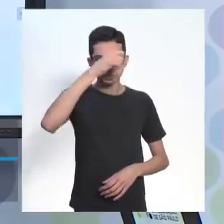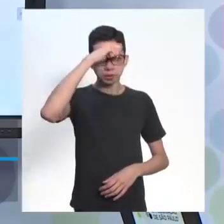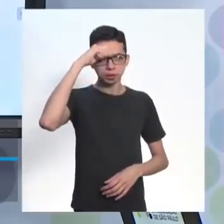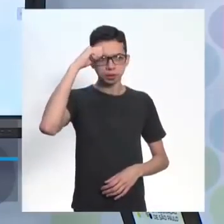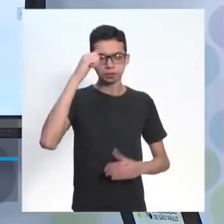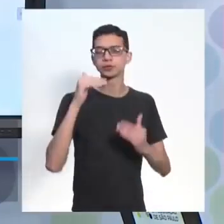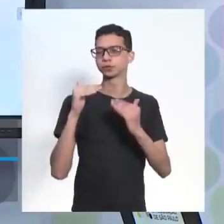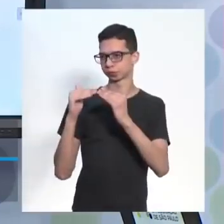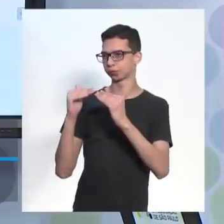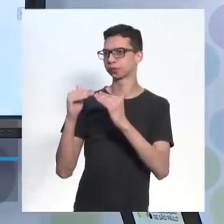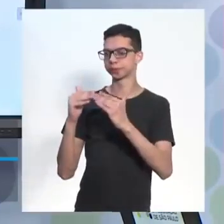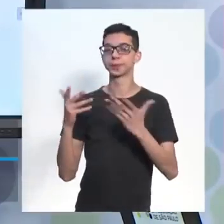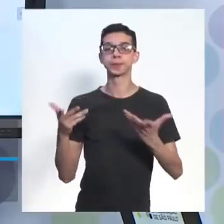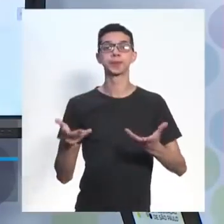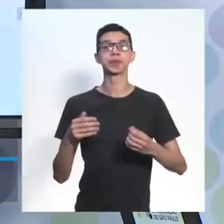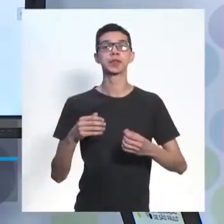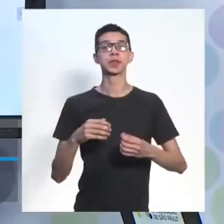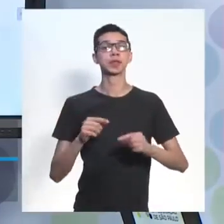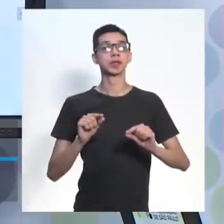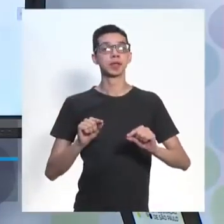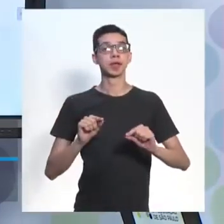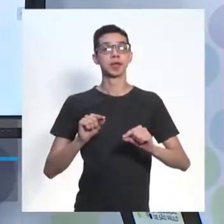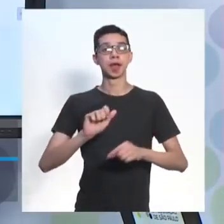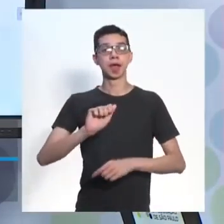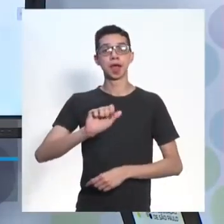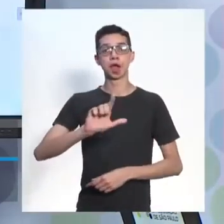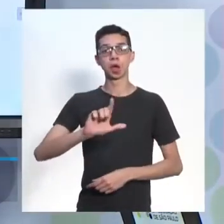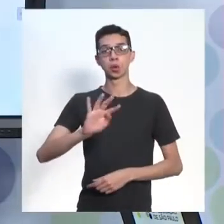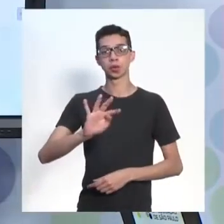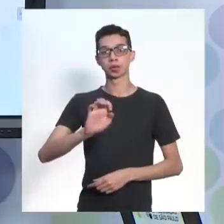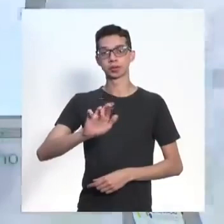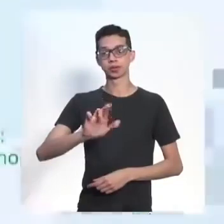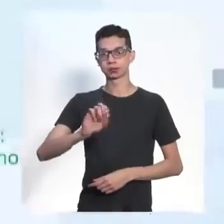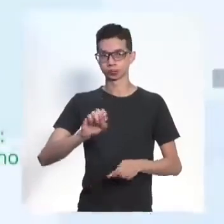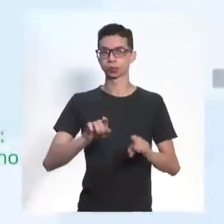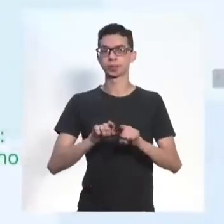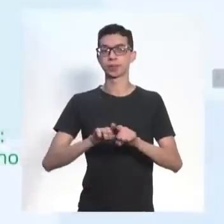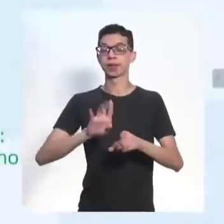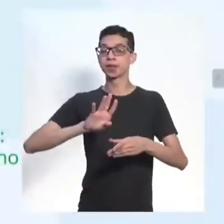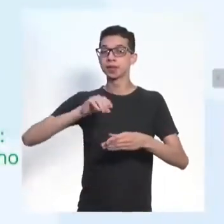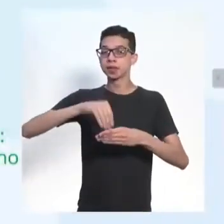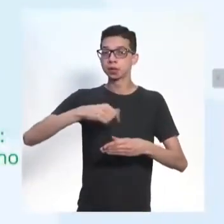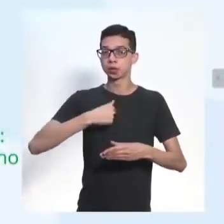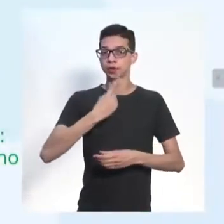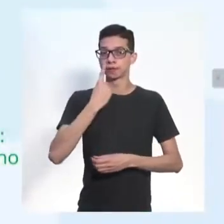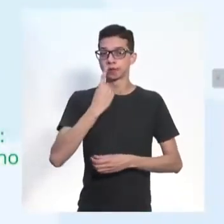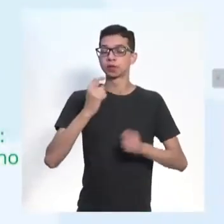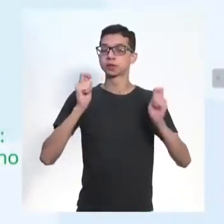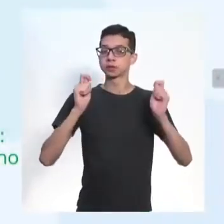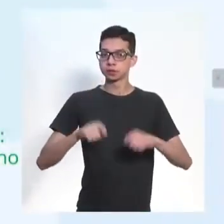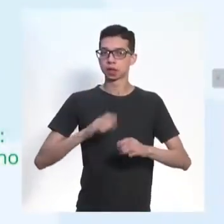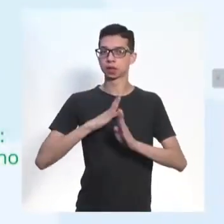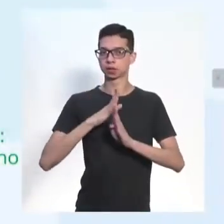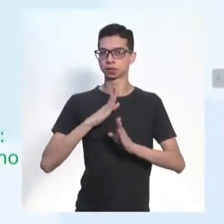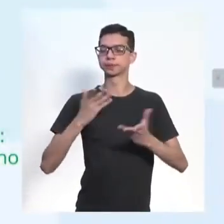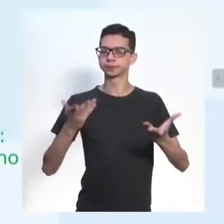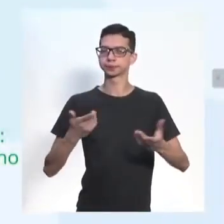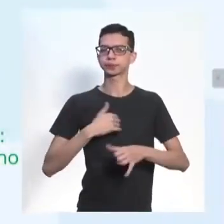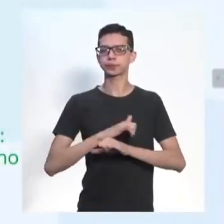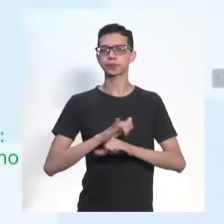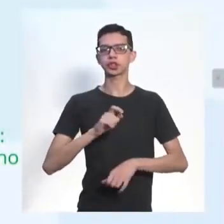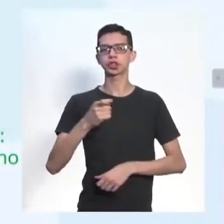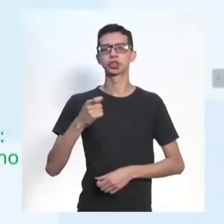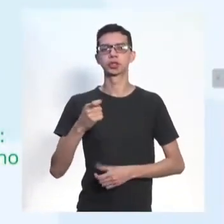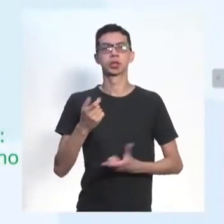Alterno interno, eu sei que são esses dois, né? Então eu posso localizar que esses dois são alternos internos. Então eu posso falar que o